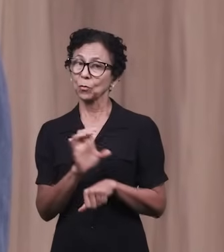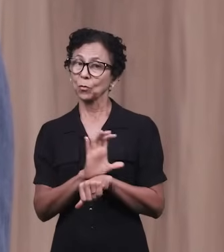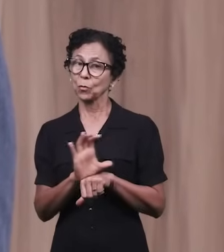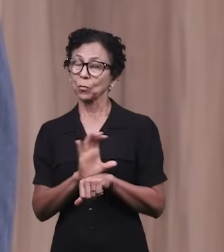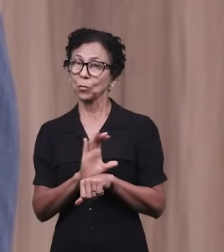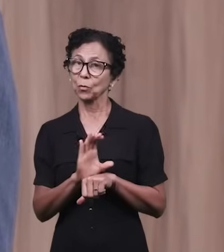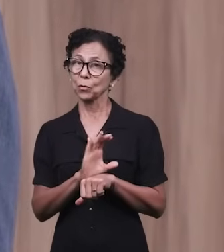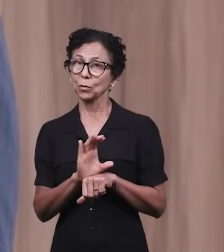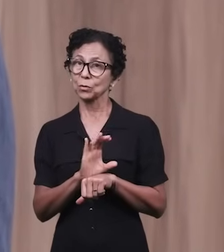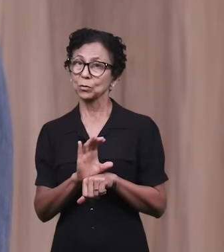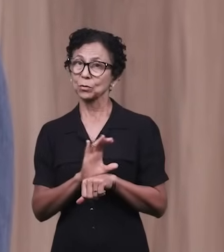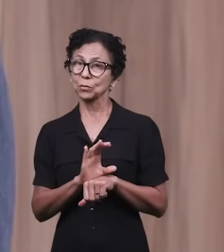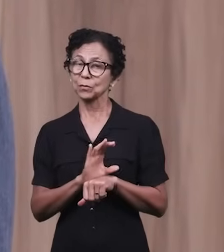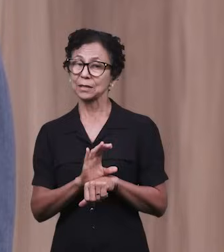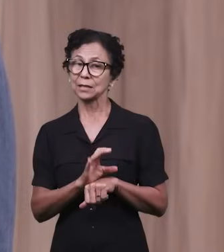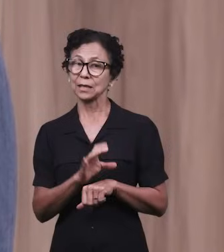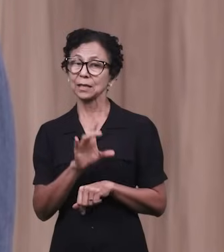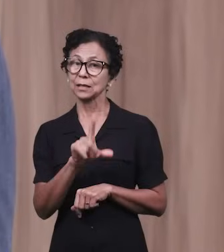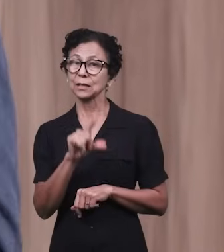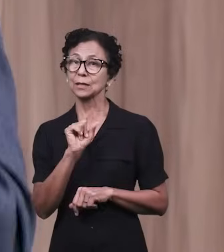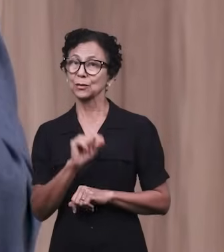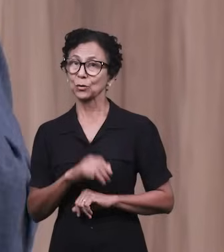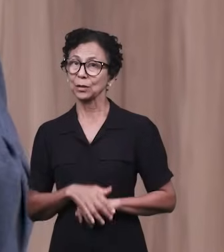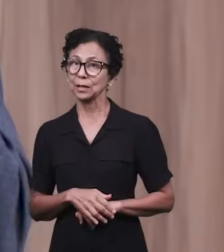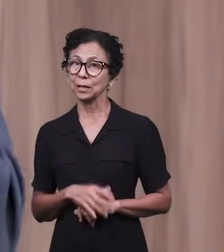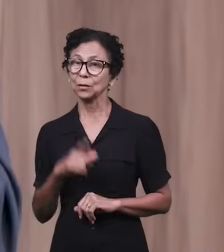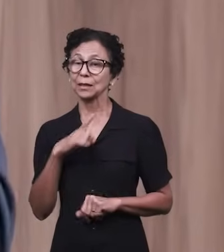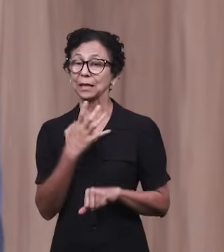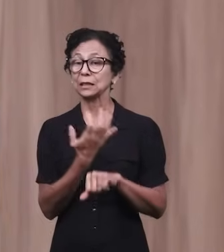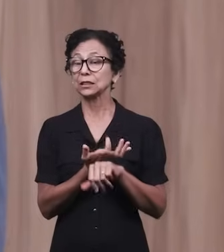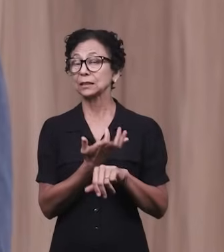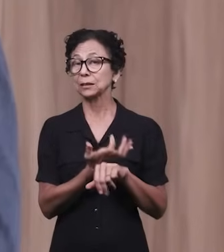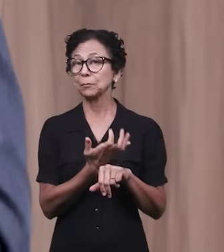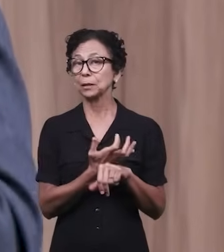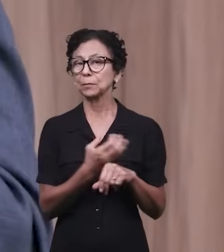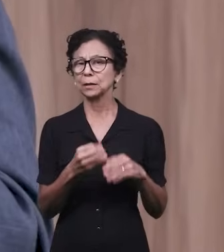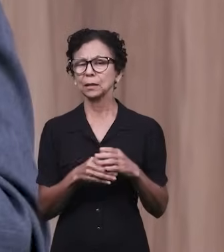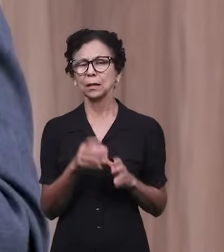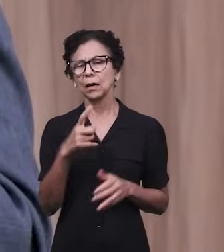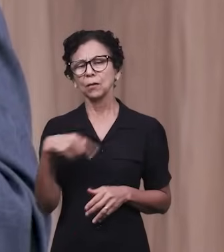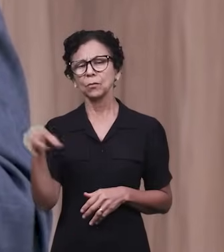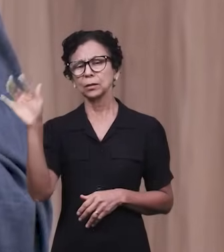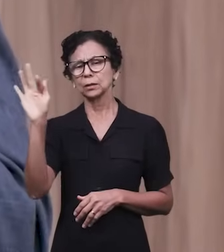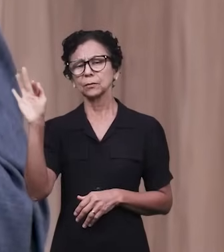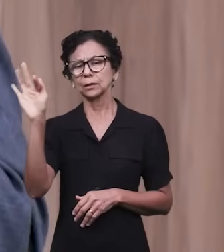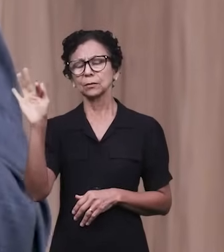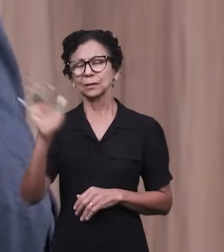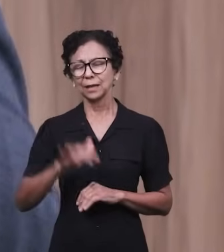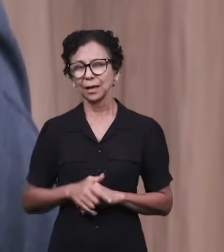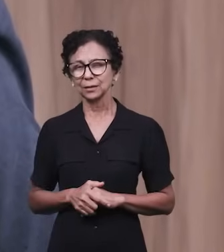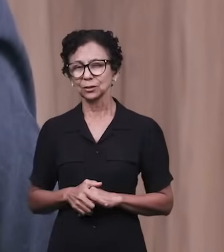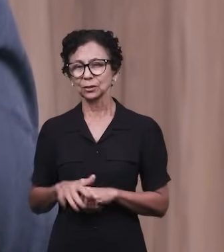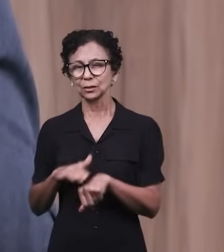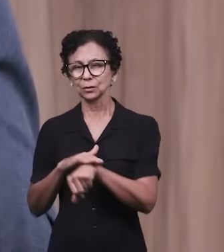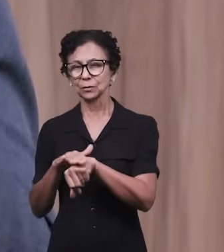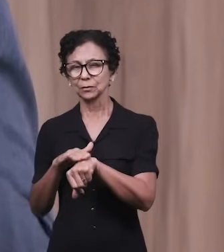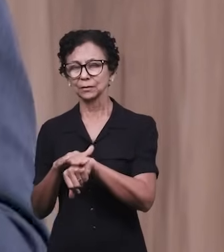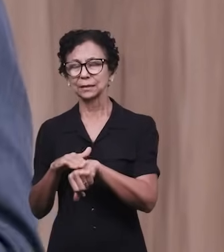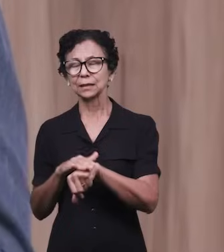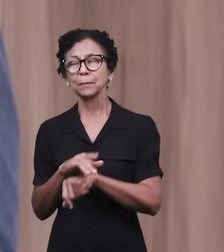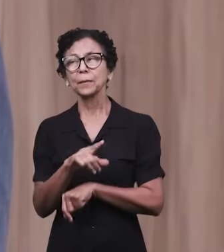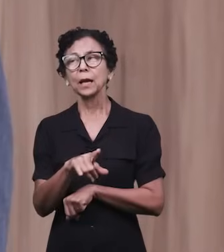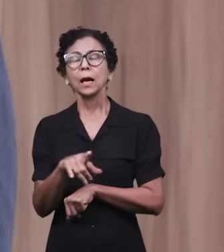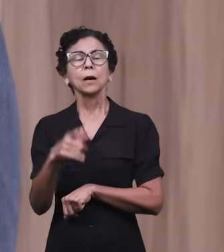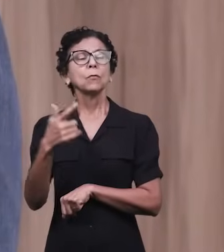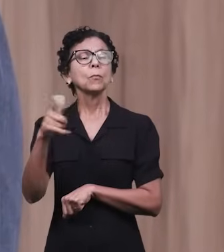essa disciplina. Vamos lá na universidade conversar, vamos lá na faculdade conversar, vamos em determinada empresa, vamos ver se a gente conhece algum profissional.